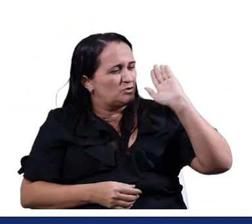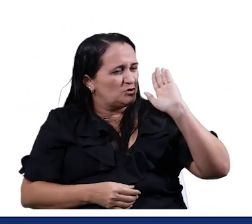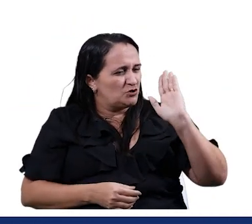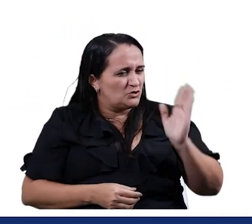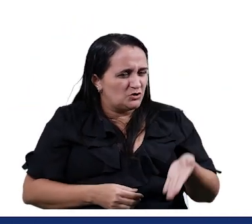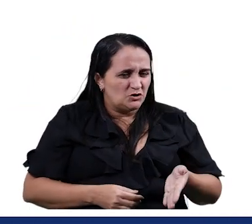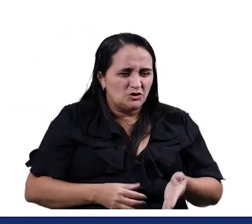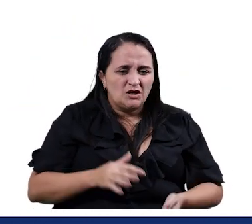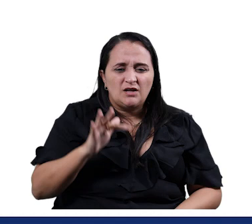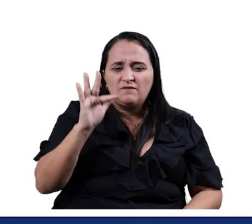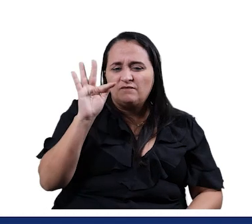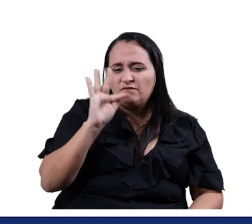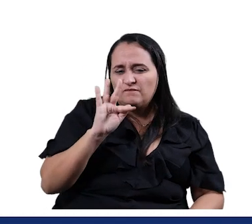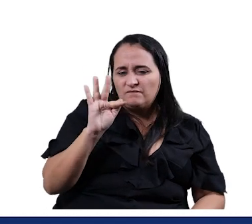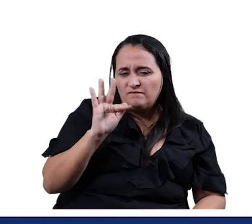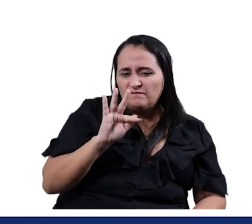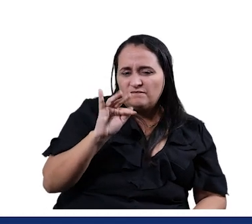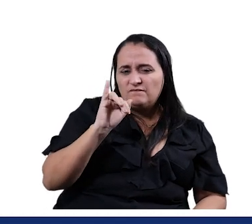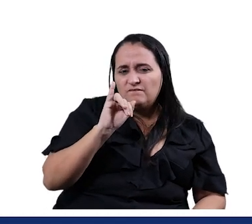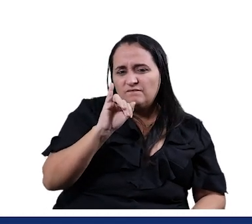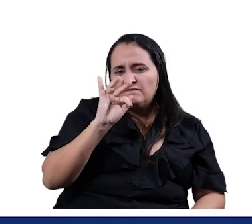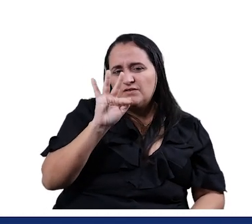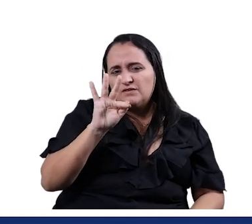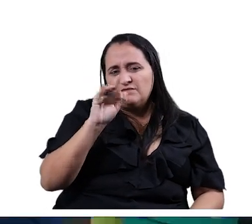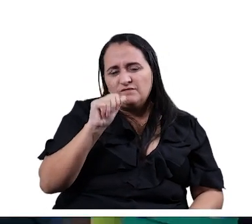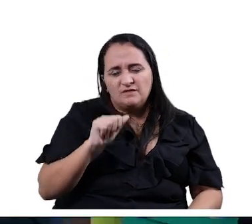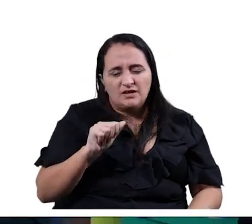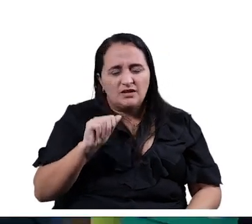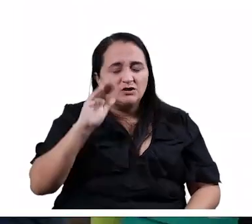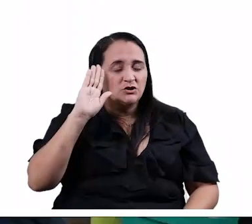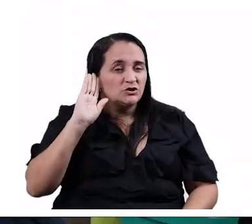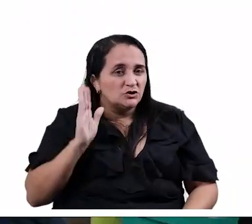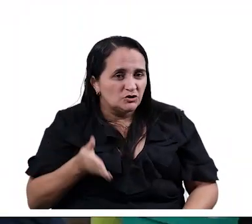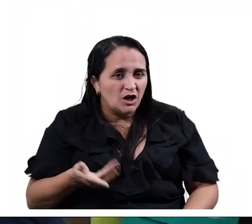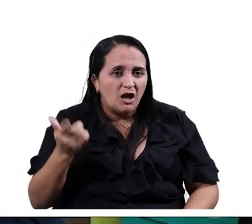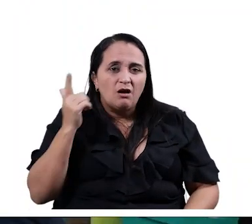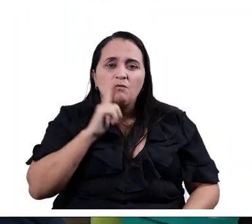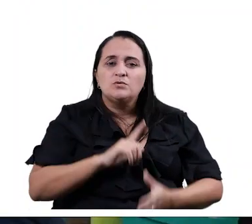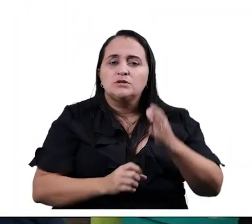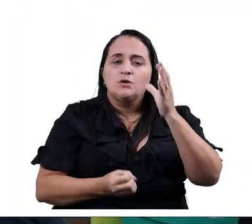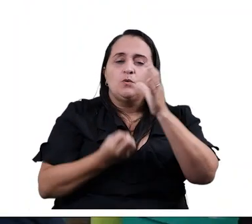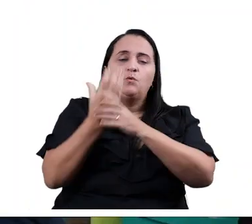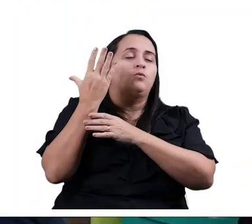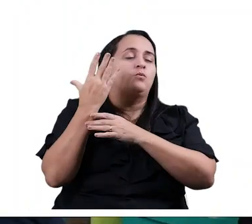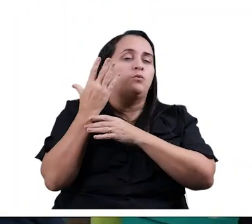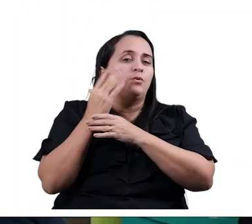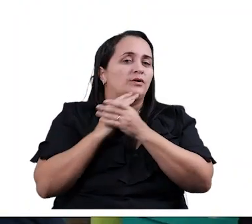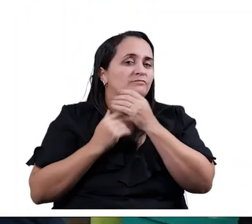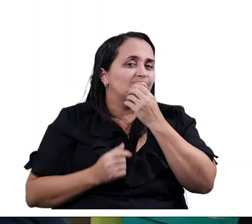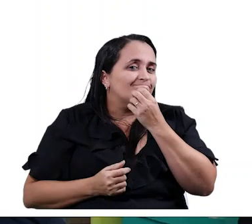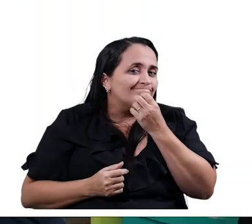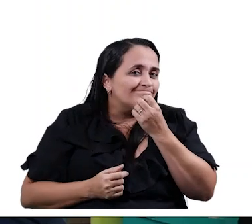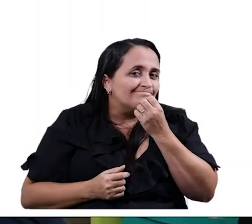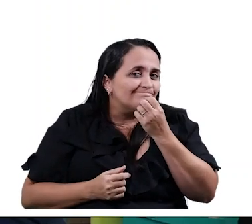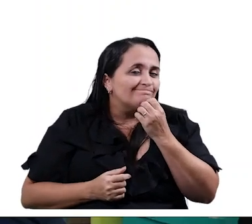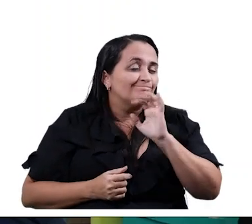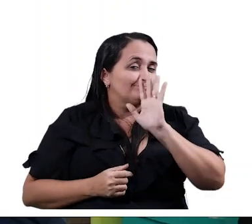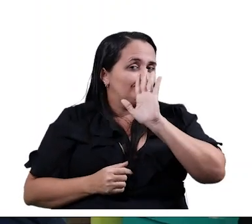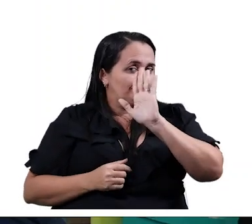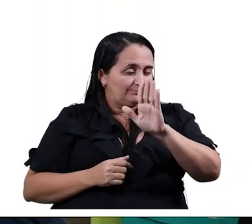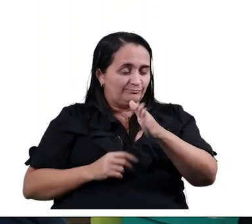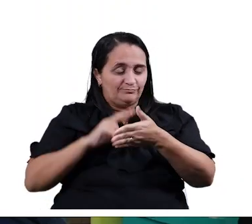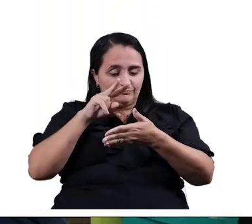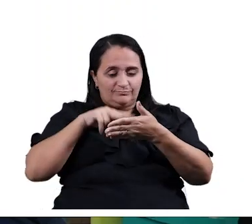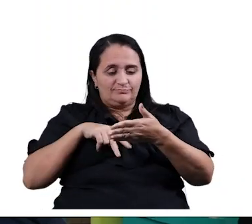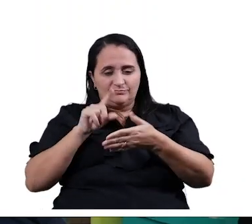Federação Internacional de Futebol, que é a FIFA. Eu não vou nem terminar de ler o texto, mas eu quero chamar a atenção